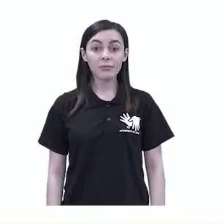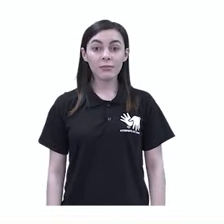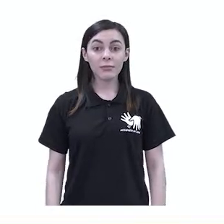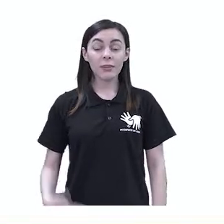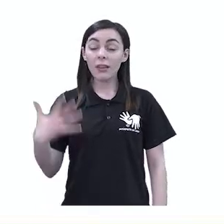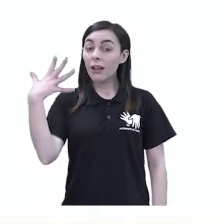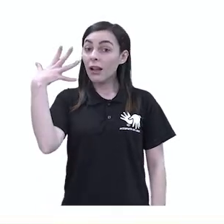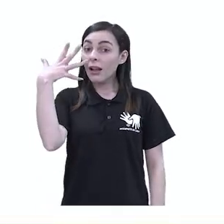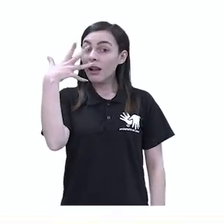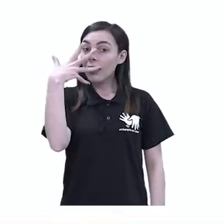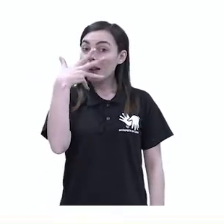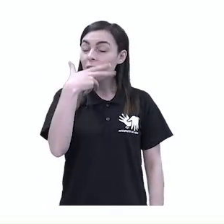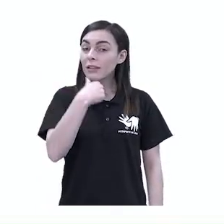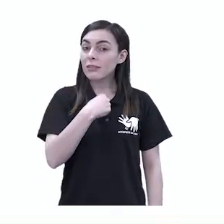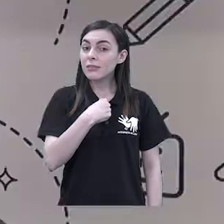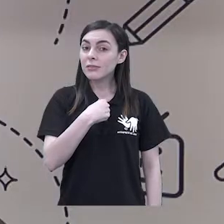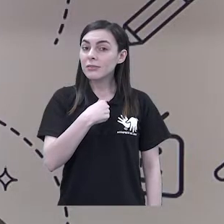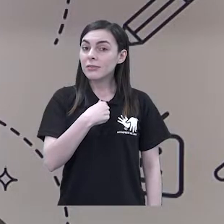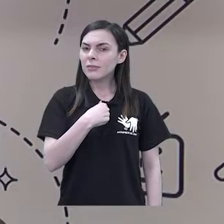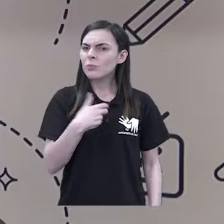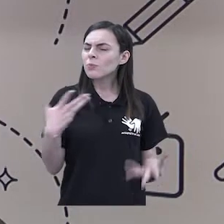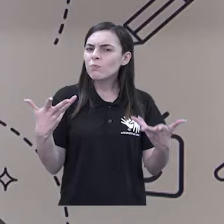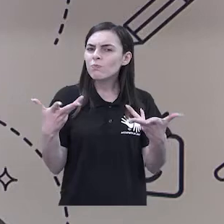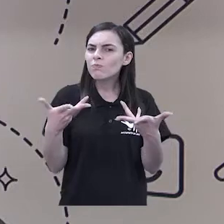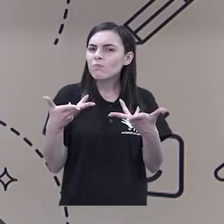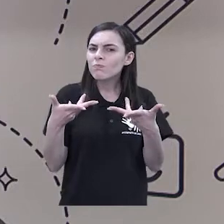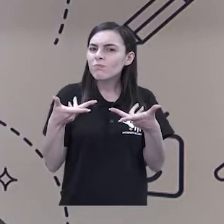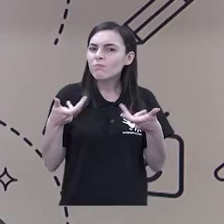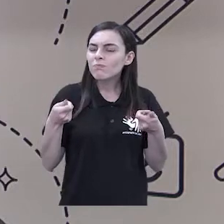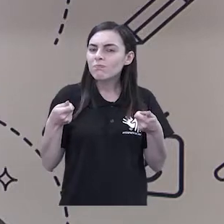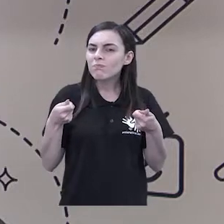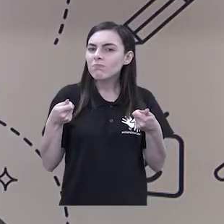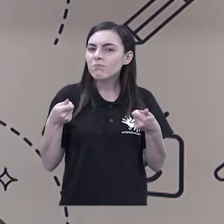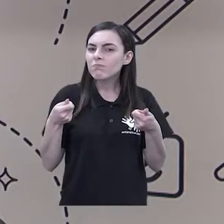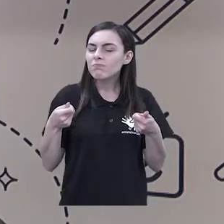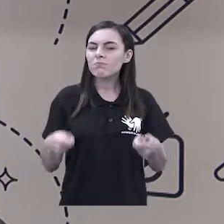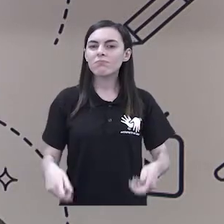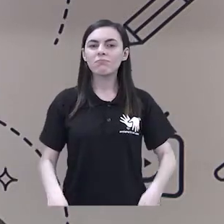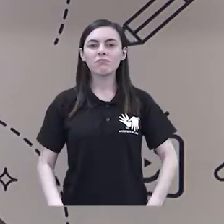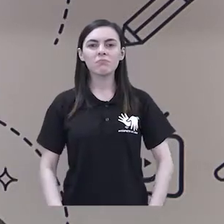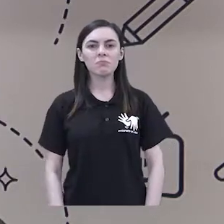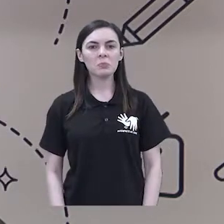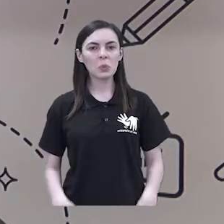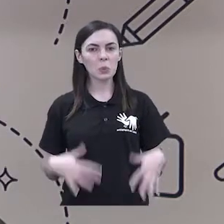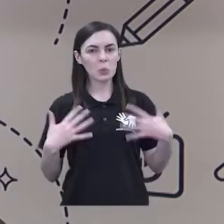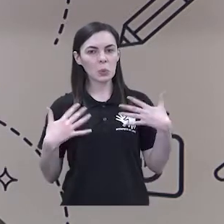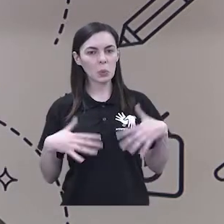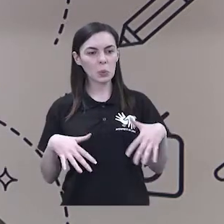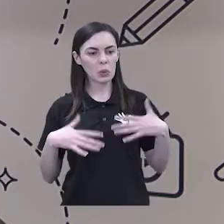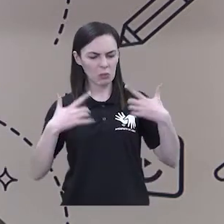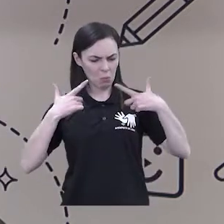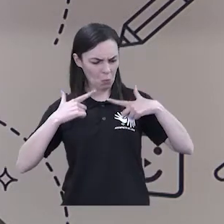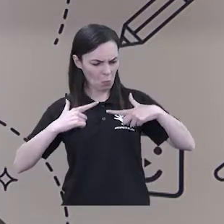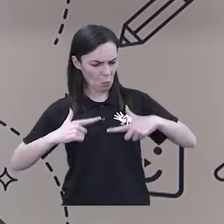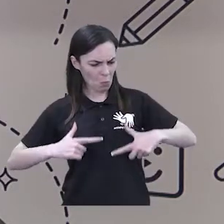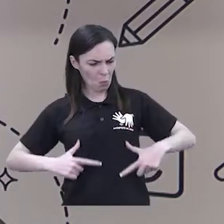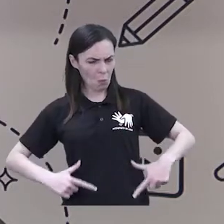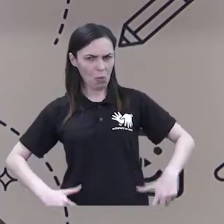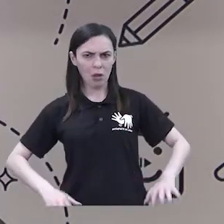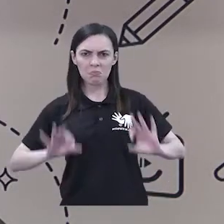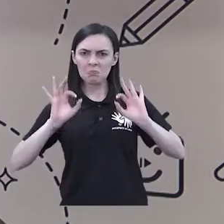Que linda! Que maravilhosa! Que